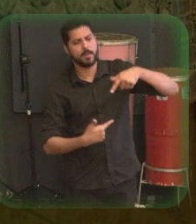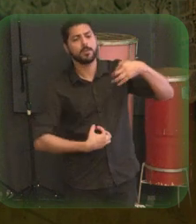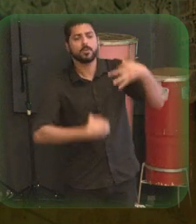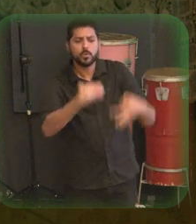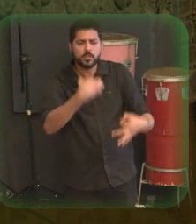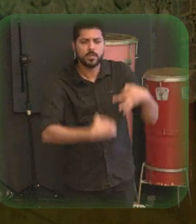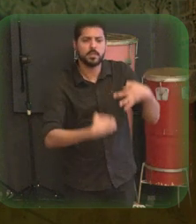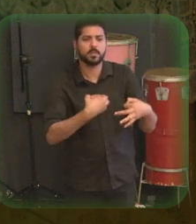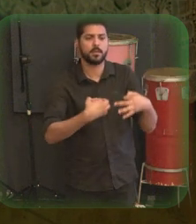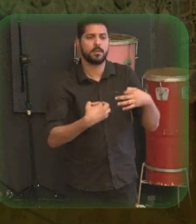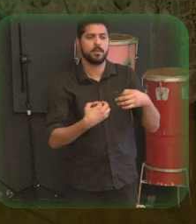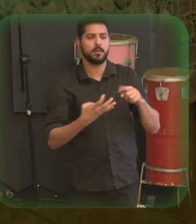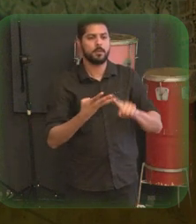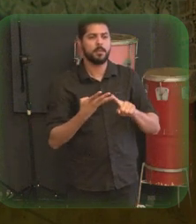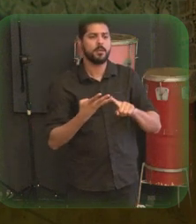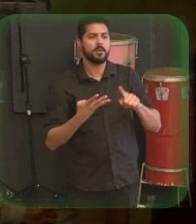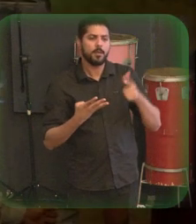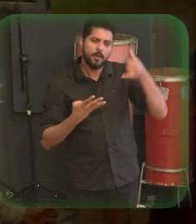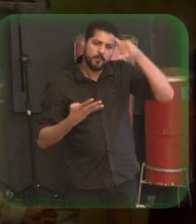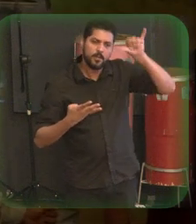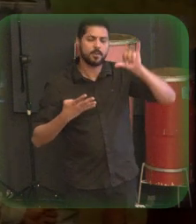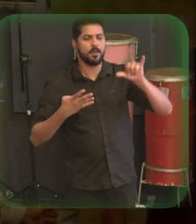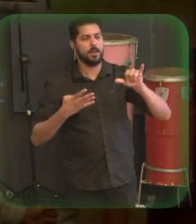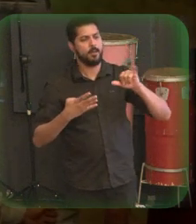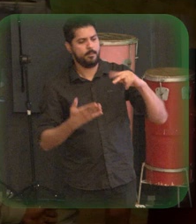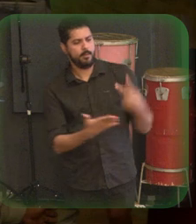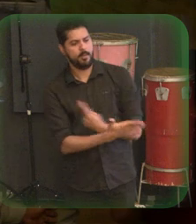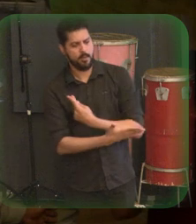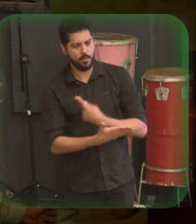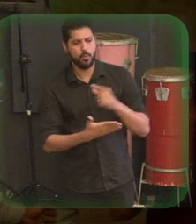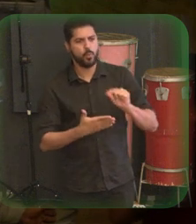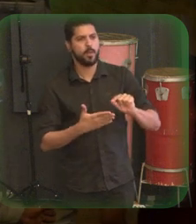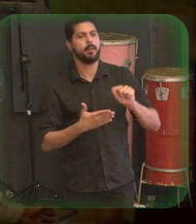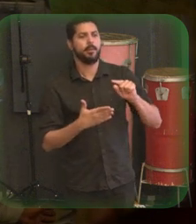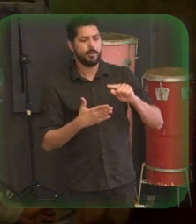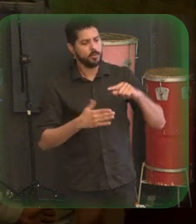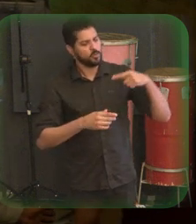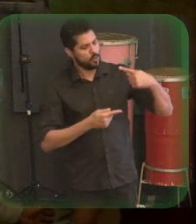que caracterizam a nossa humanidade. Esse é o ponto.